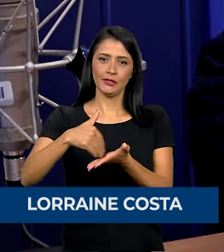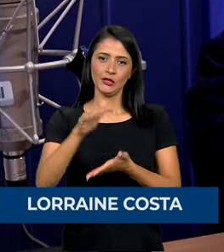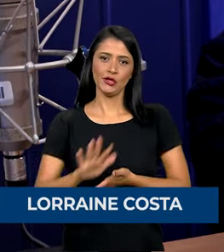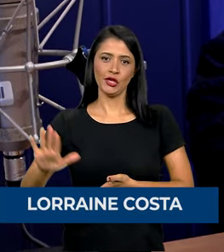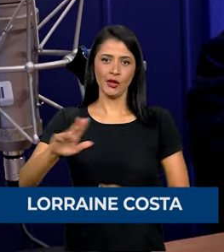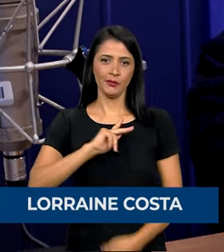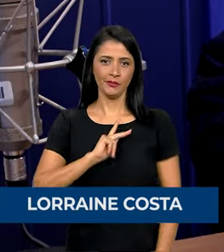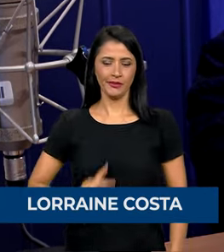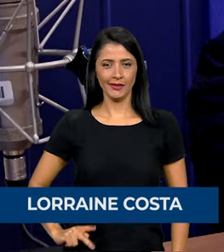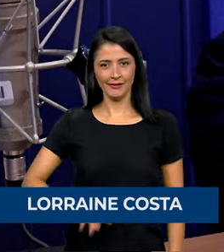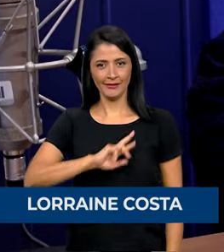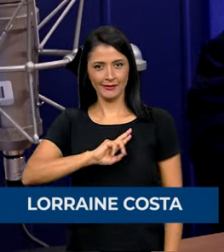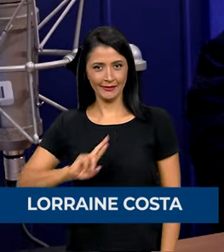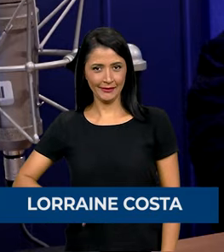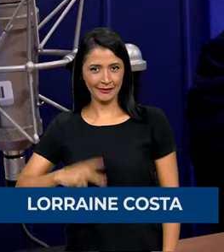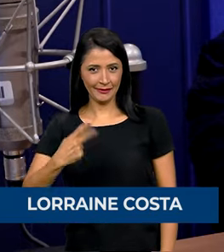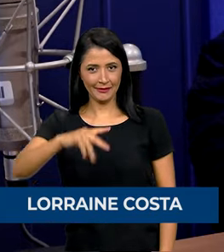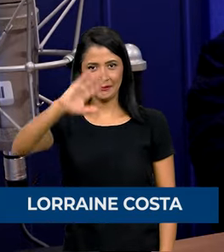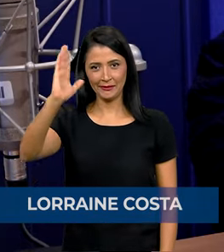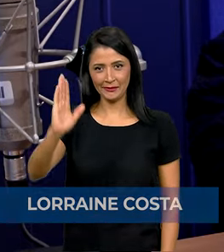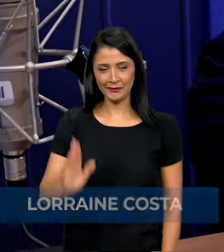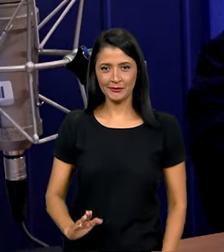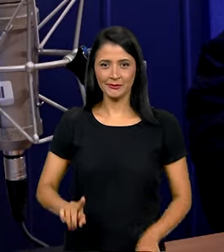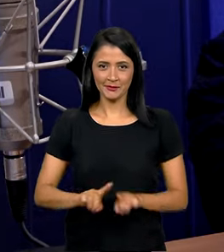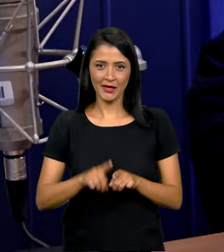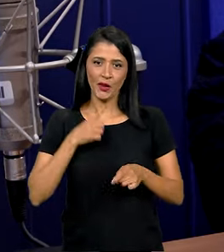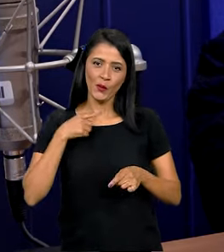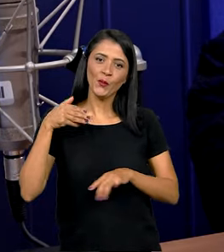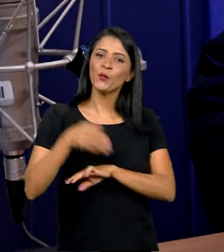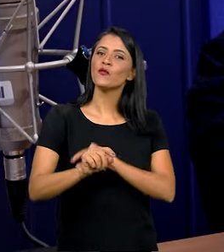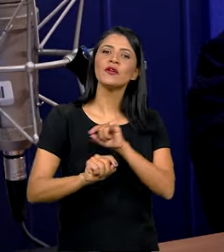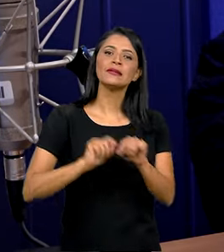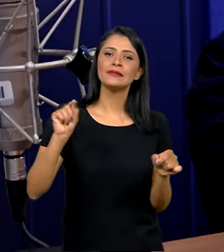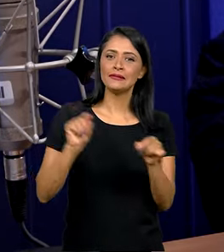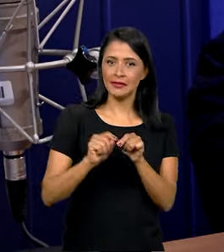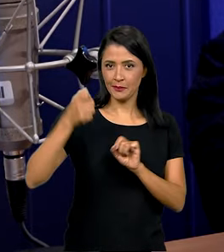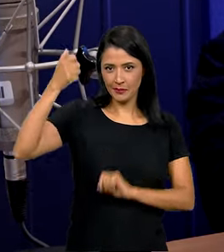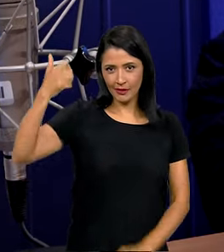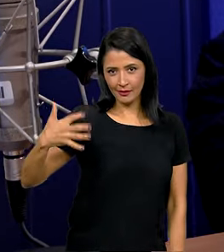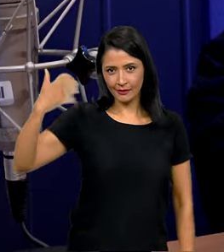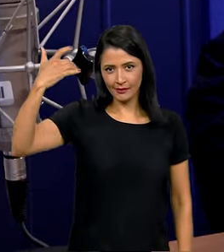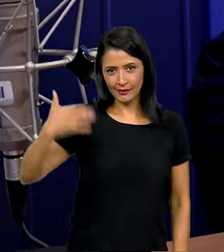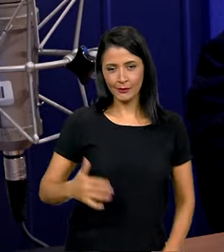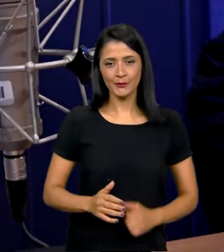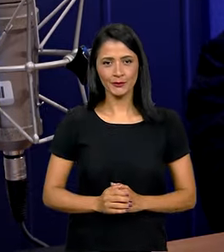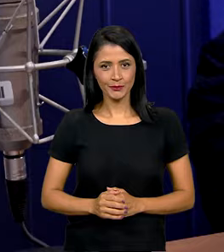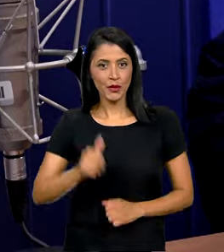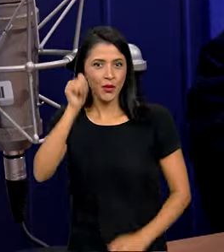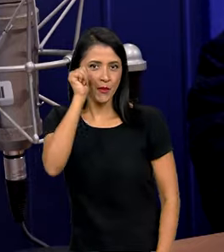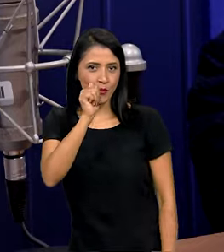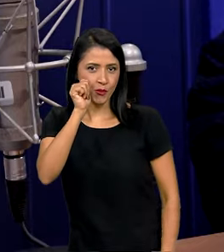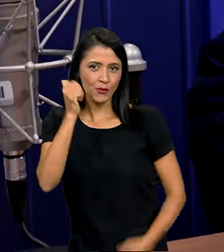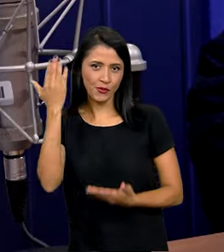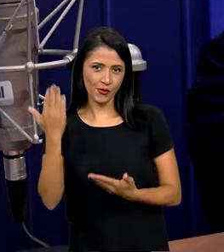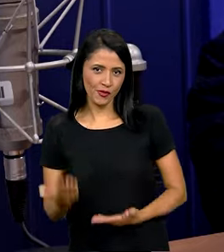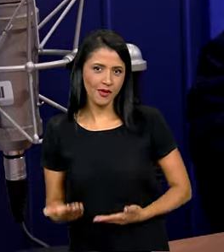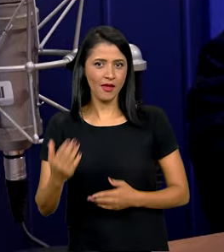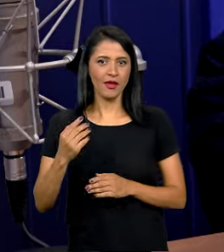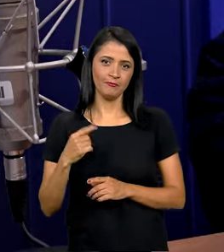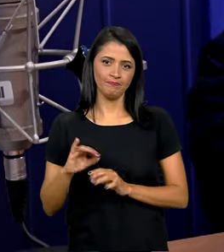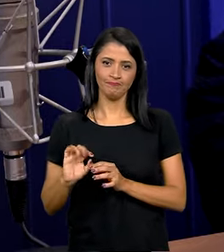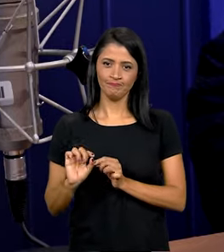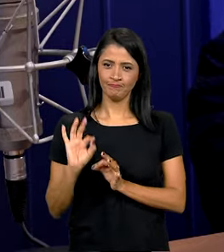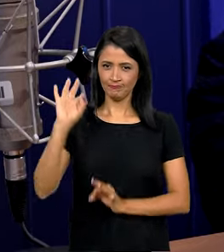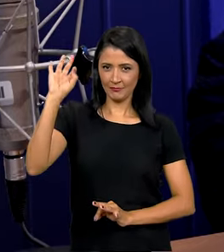Geral da presidência da república e vou fazer aqui a minha autodescrição sou uma mulher de